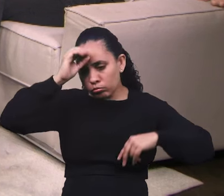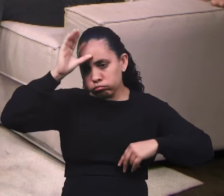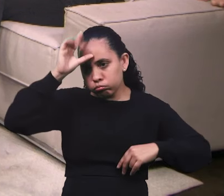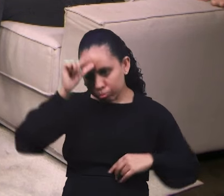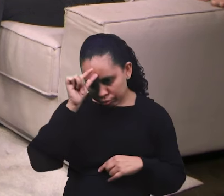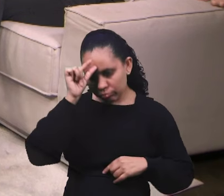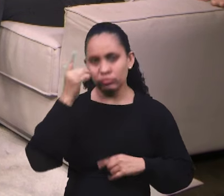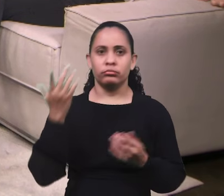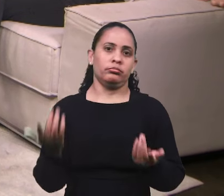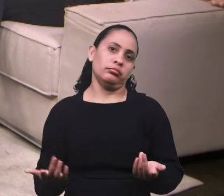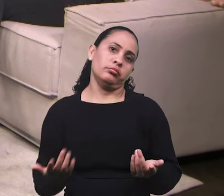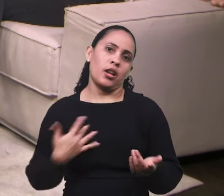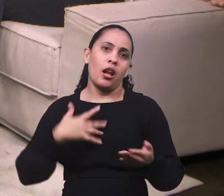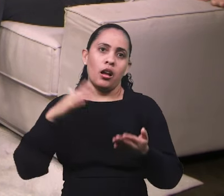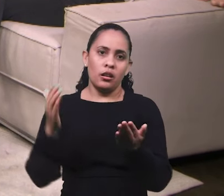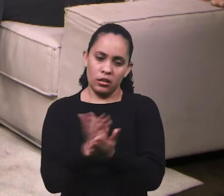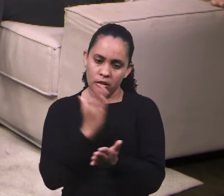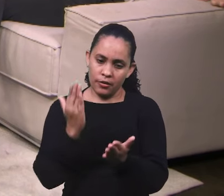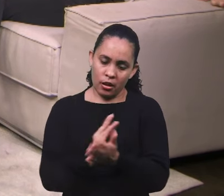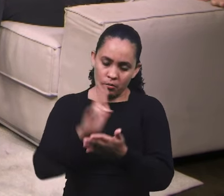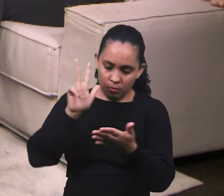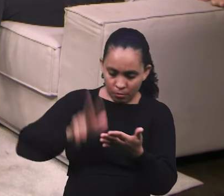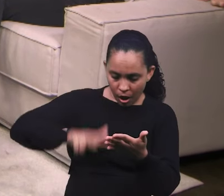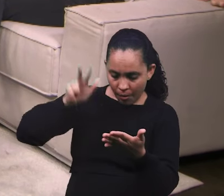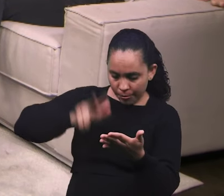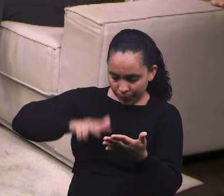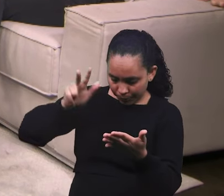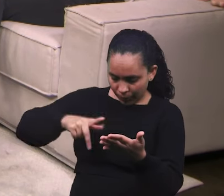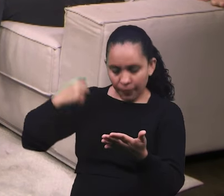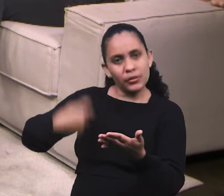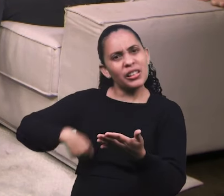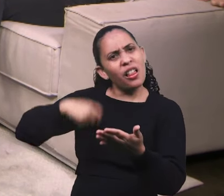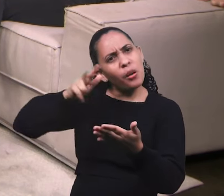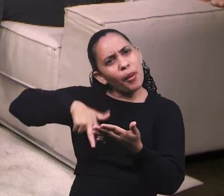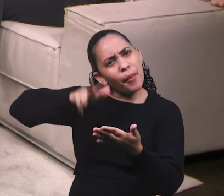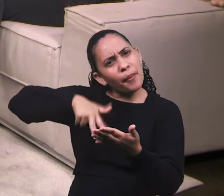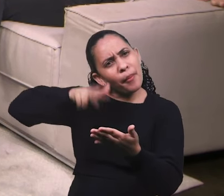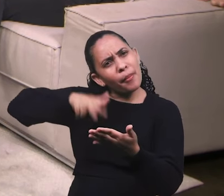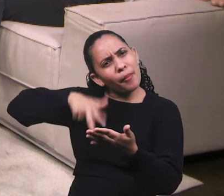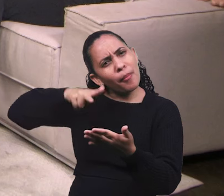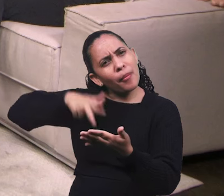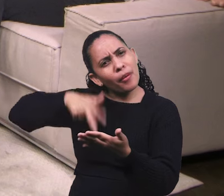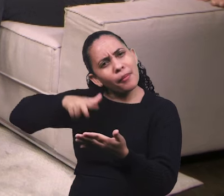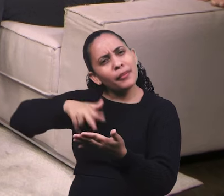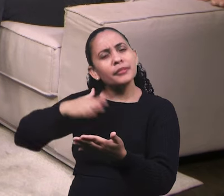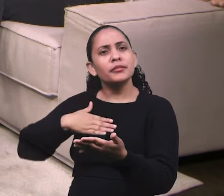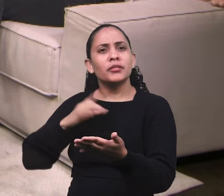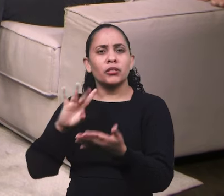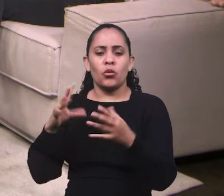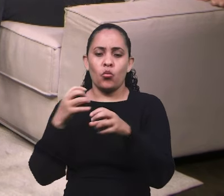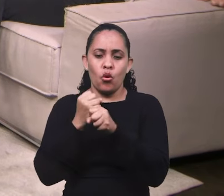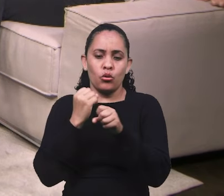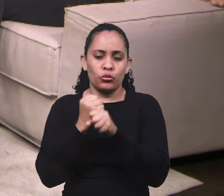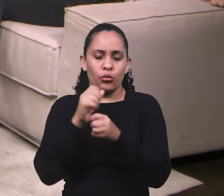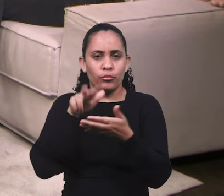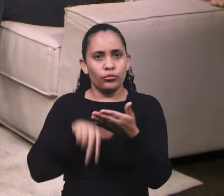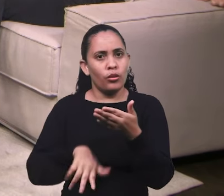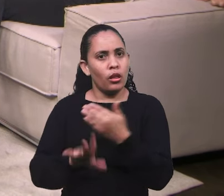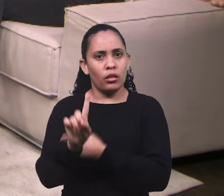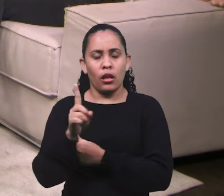mais, ler livro. Os livros estão digitais hoje, mas tem que ler o livro e não ler a O sinopse resumo. resumo do